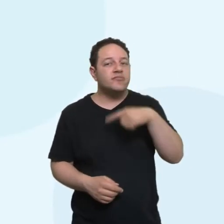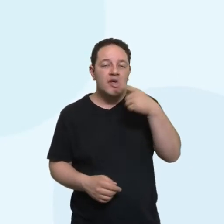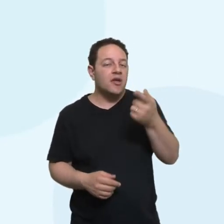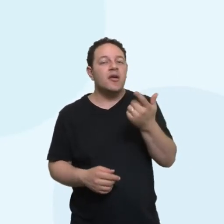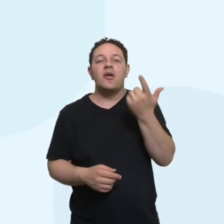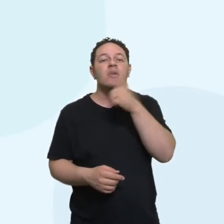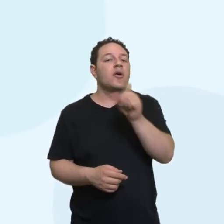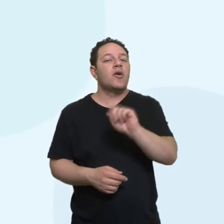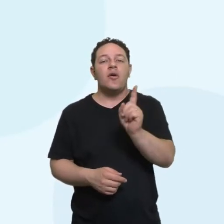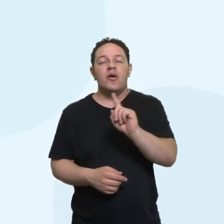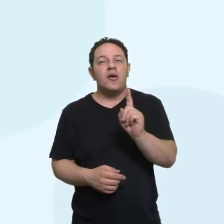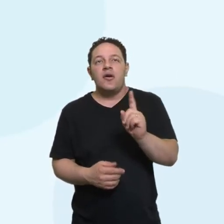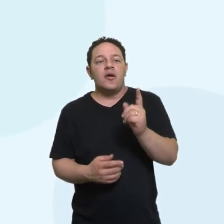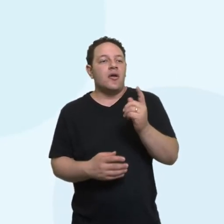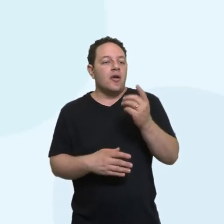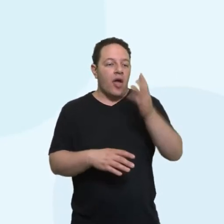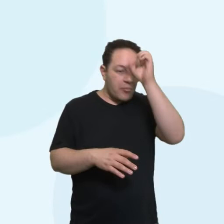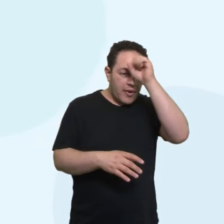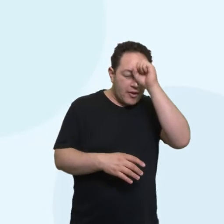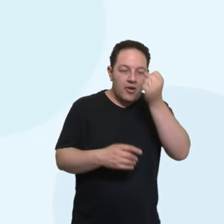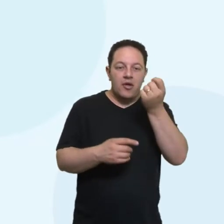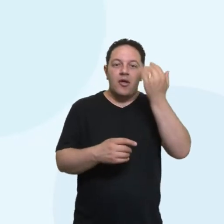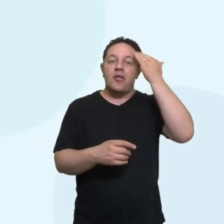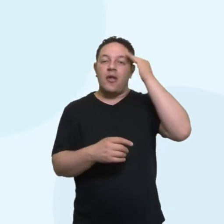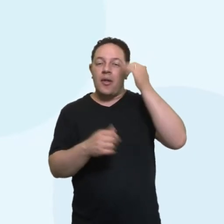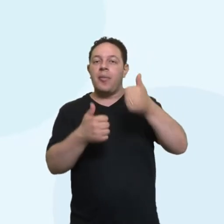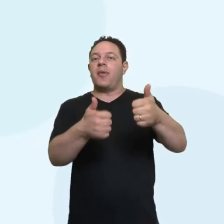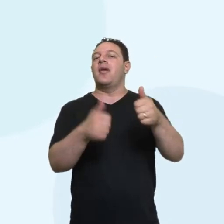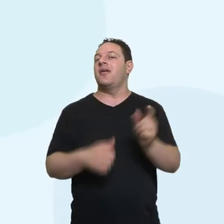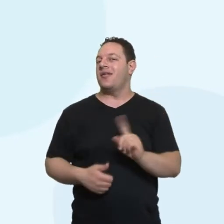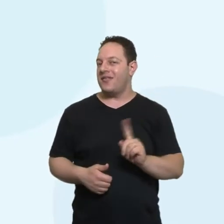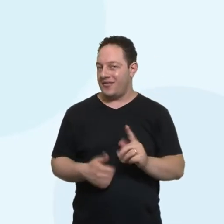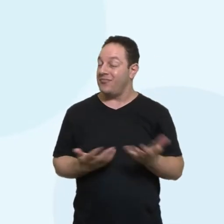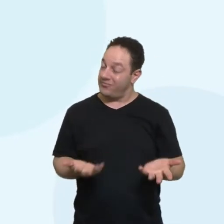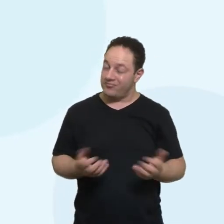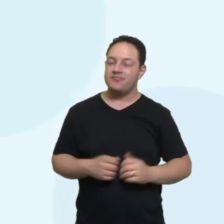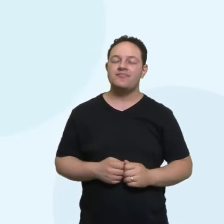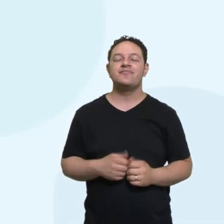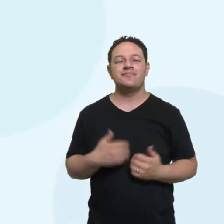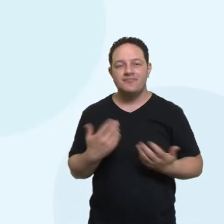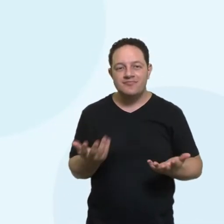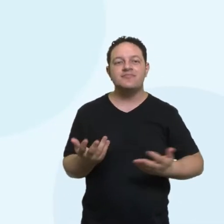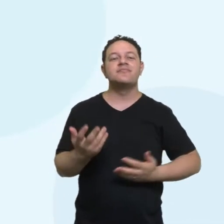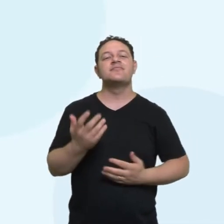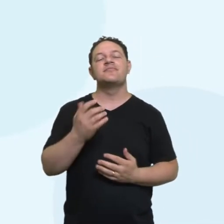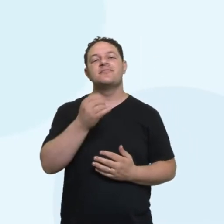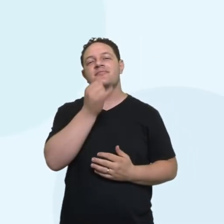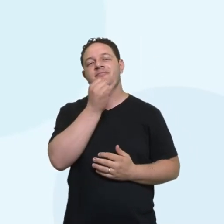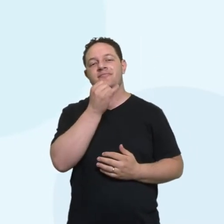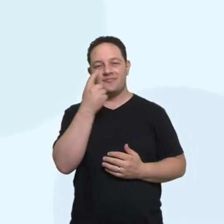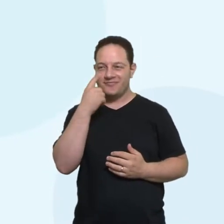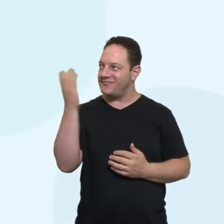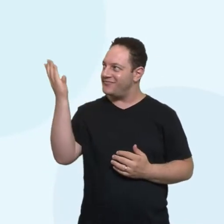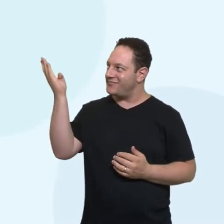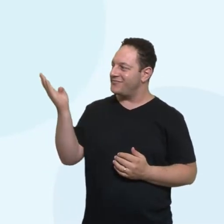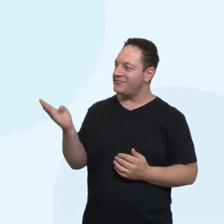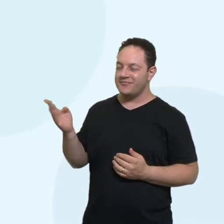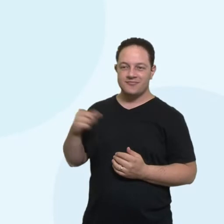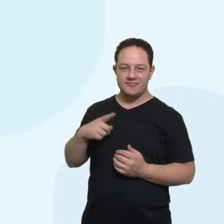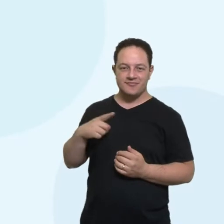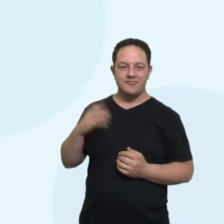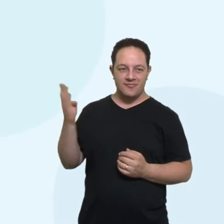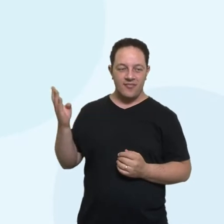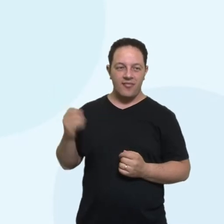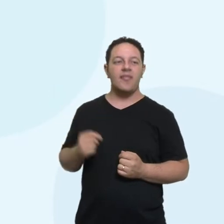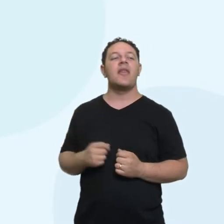envolvido plenamente É as habilidades então aí conforme está no slide